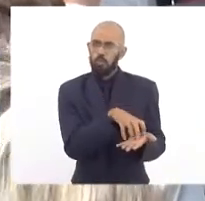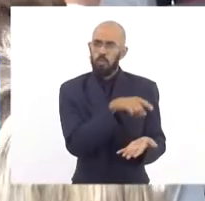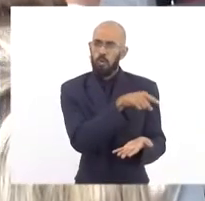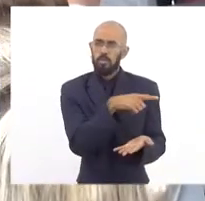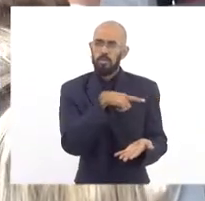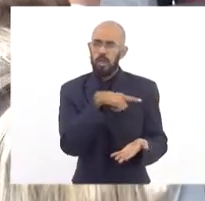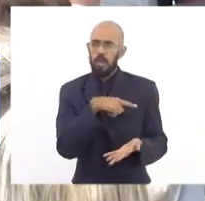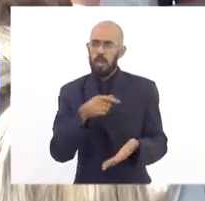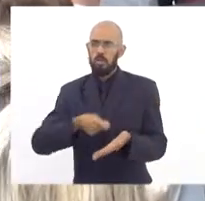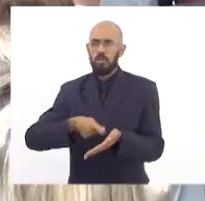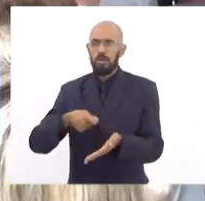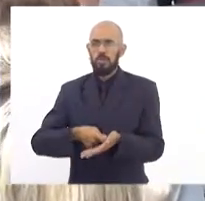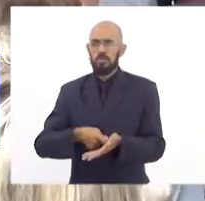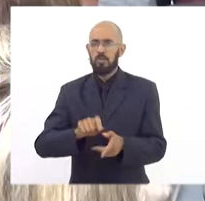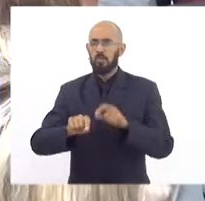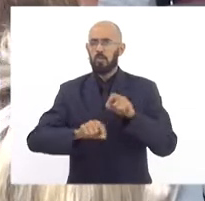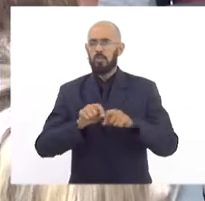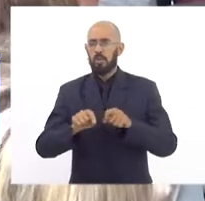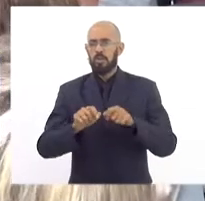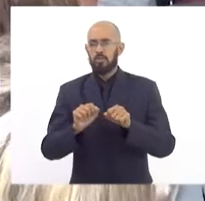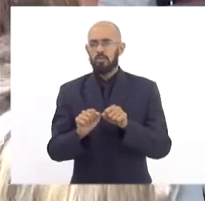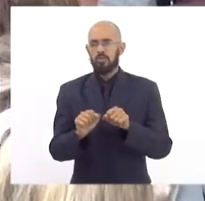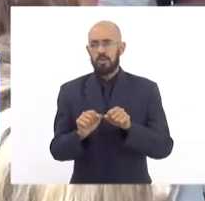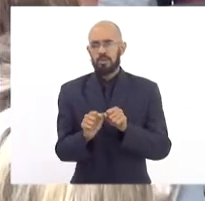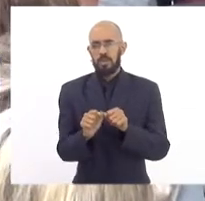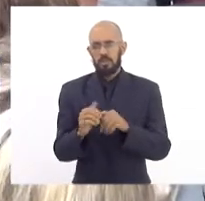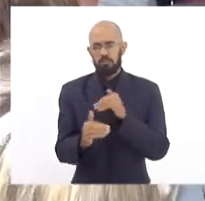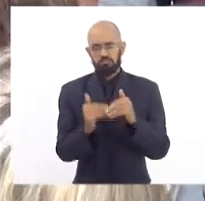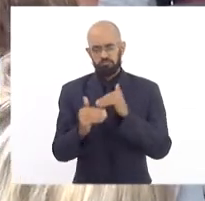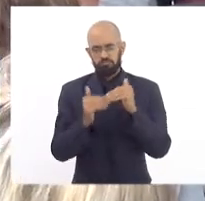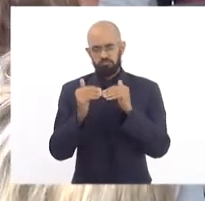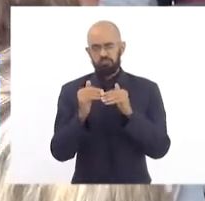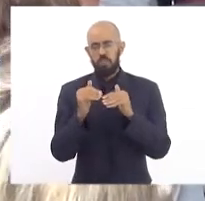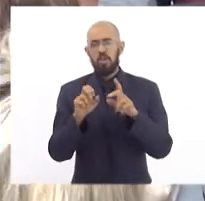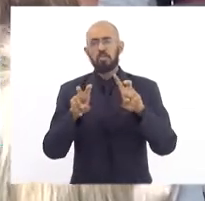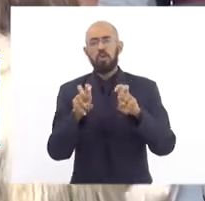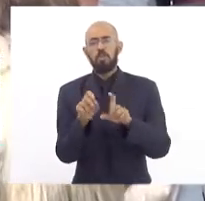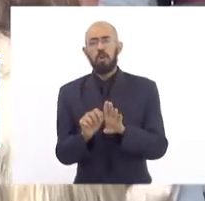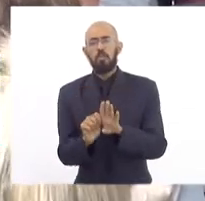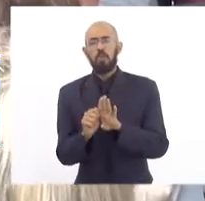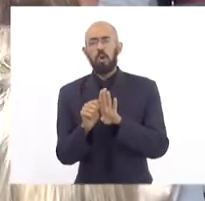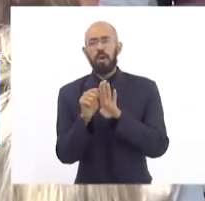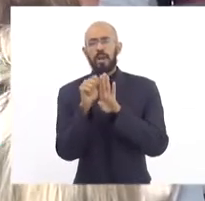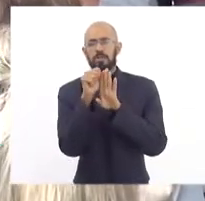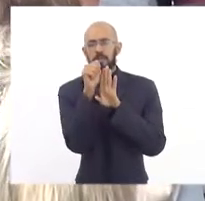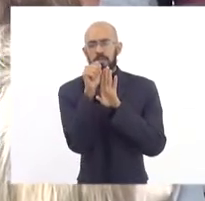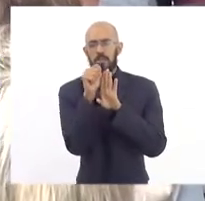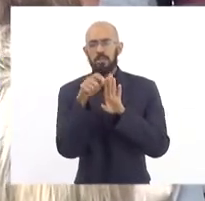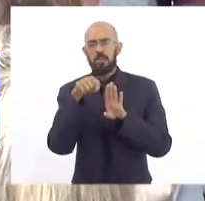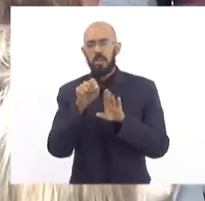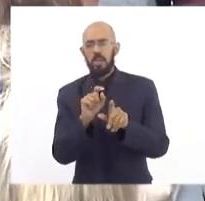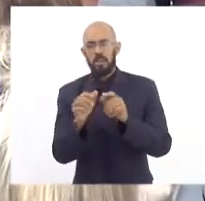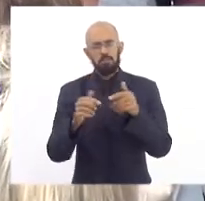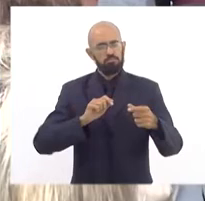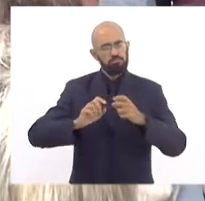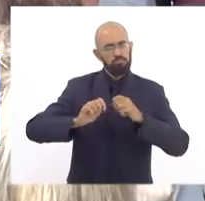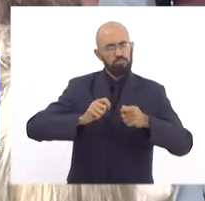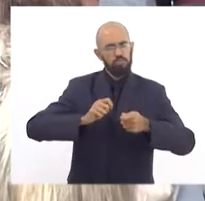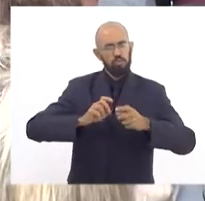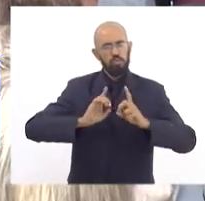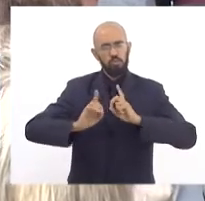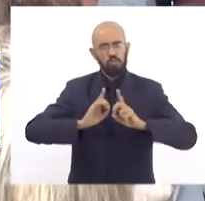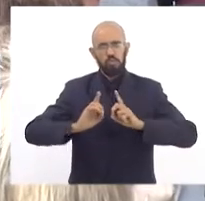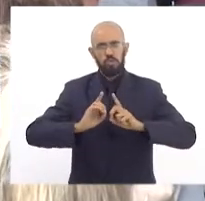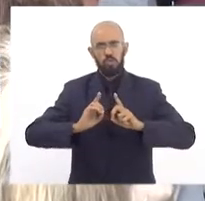agora alguns passos, dar alguns passos em relação à burocracia, articular com os representantes, com as universidades, com